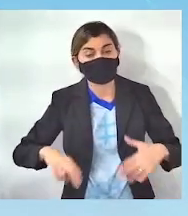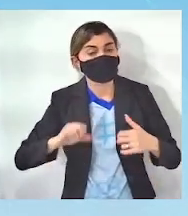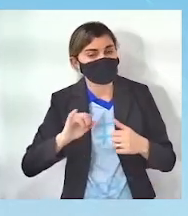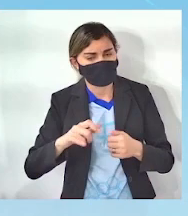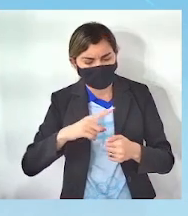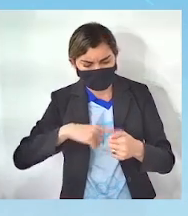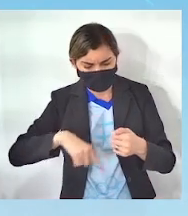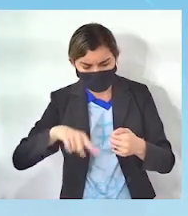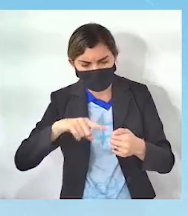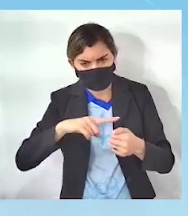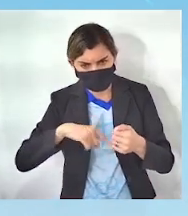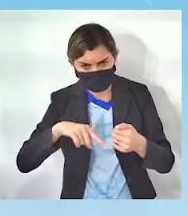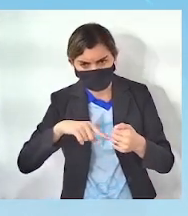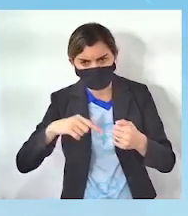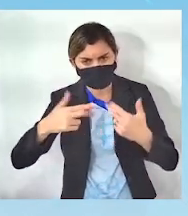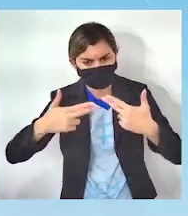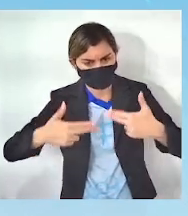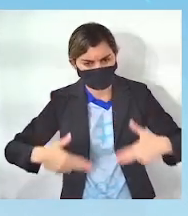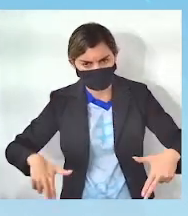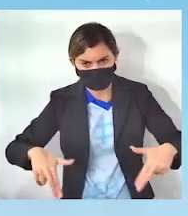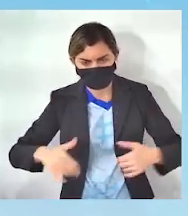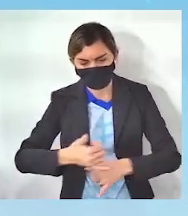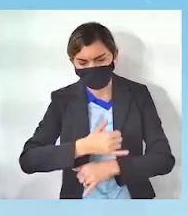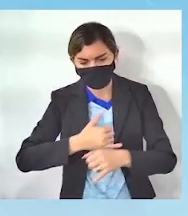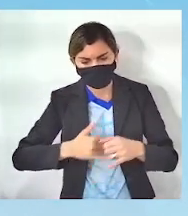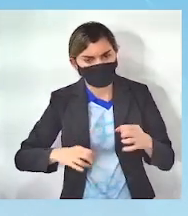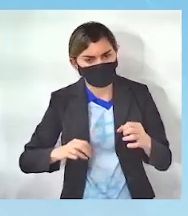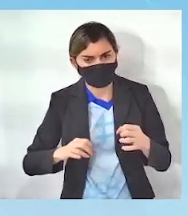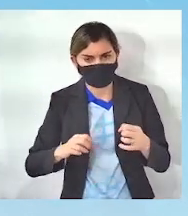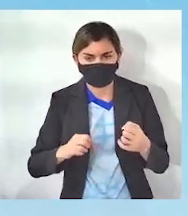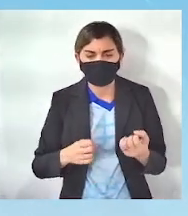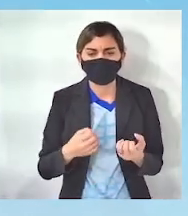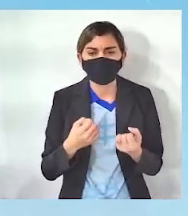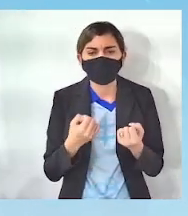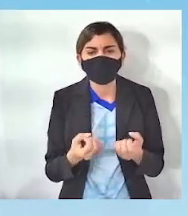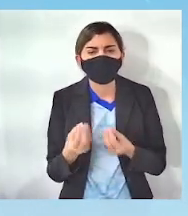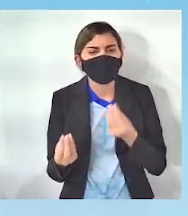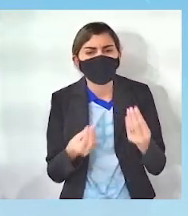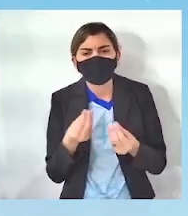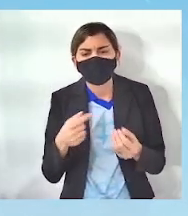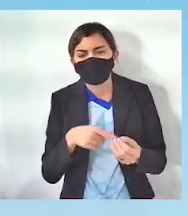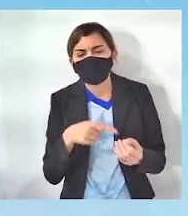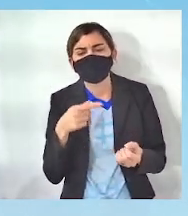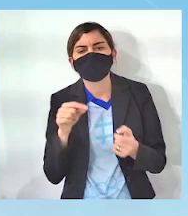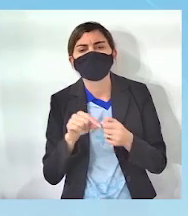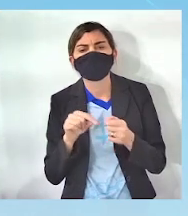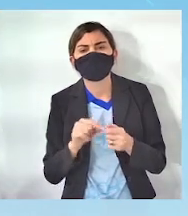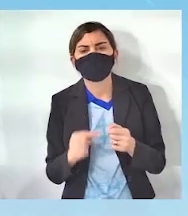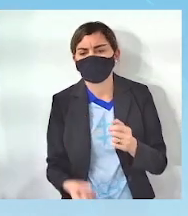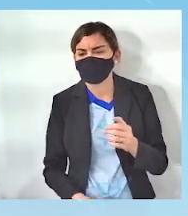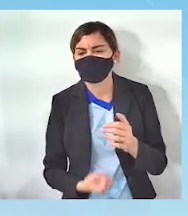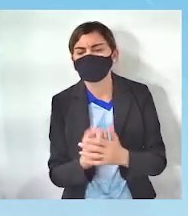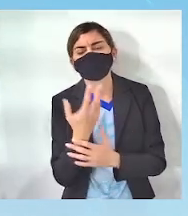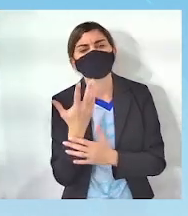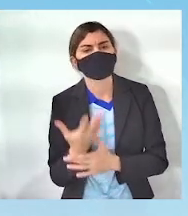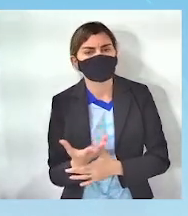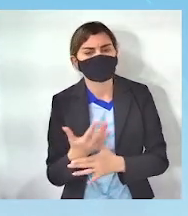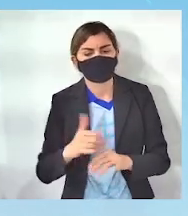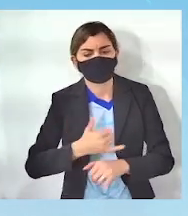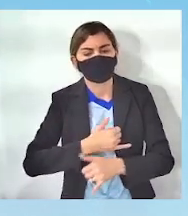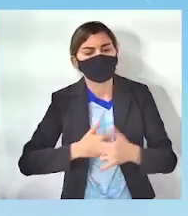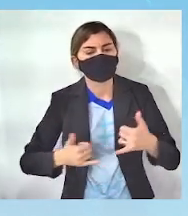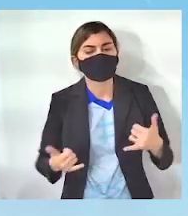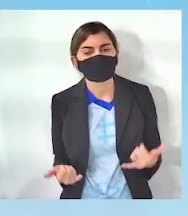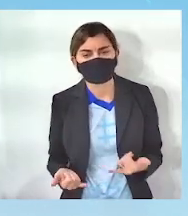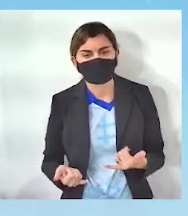o átomo é eletricamente neutro, se ele não tem cargas, como é possível o aparecimento ou o surgimento de